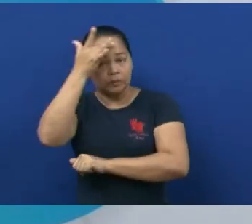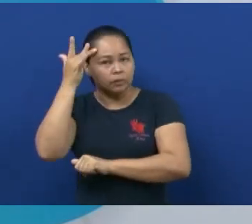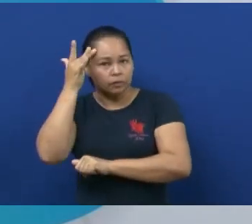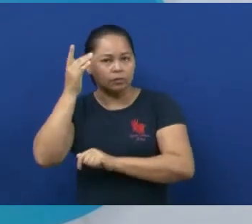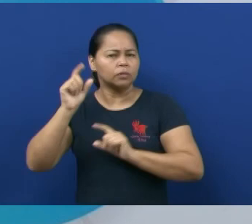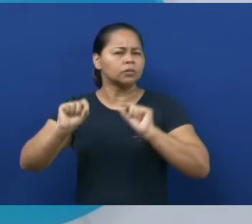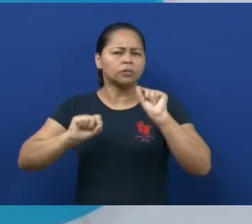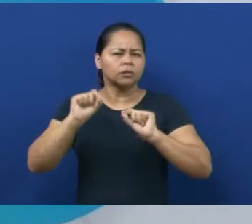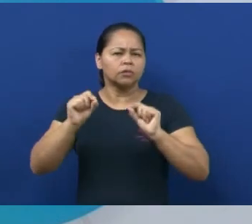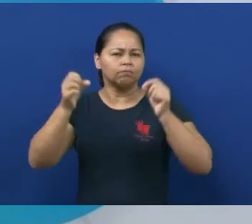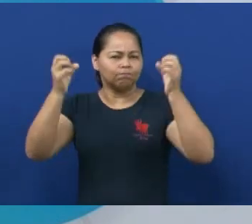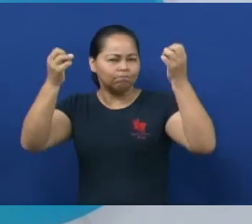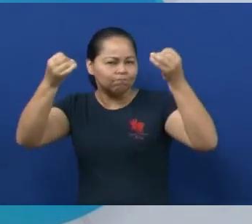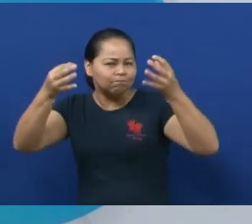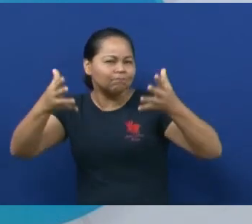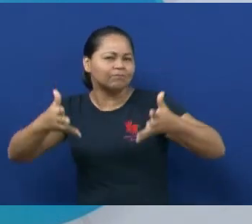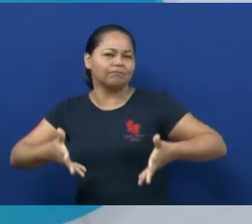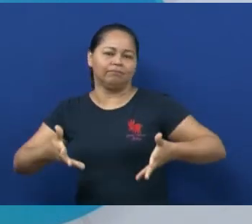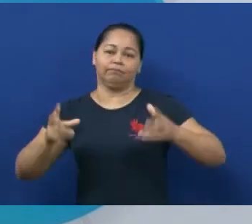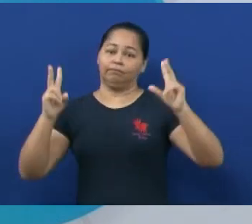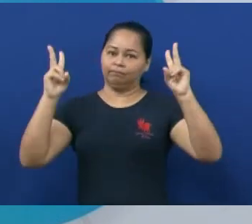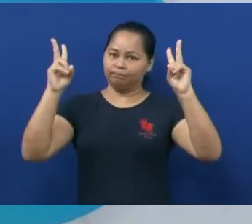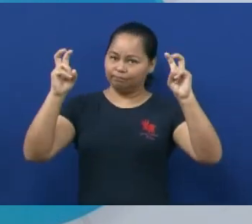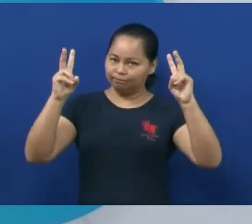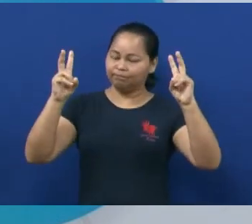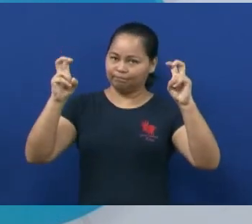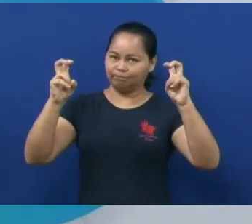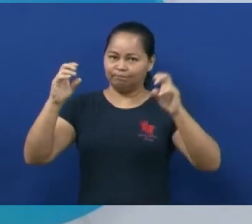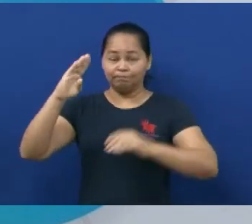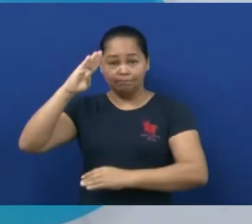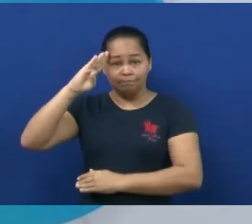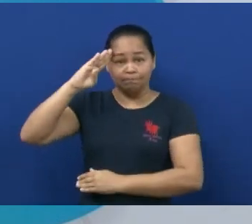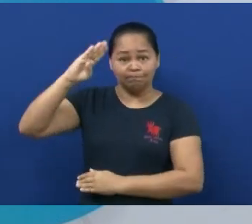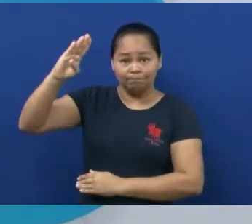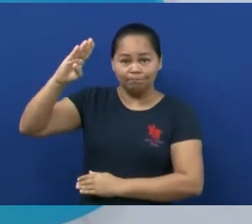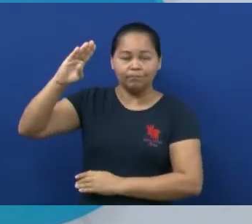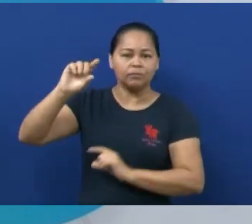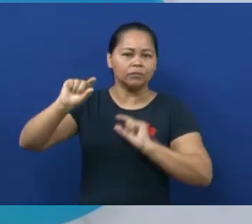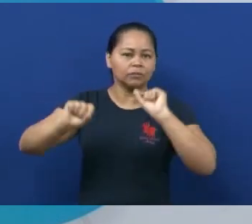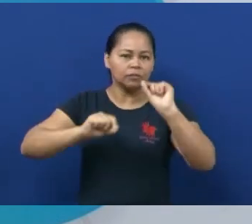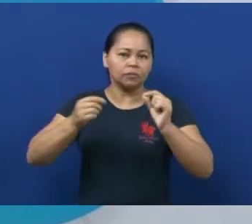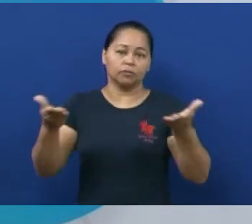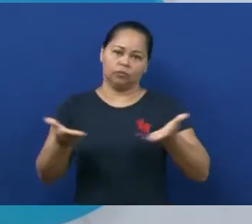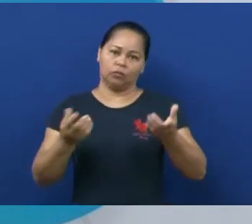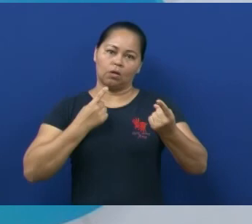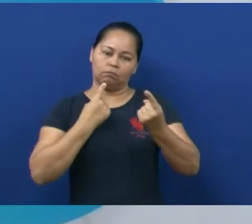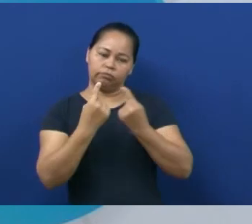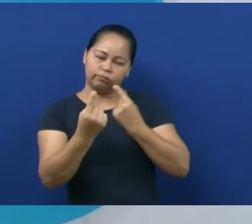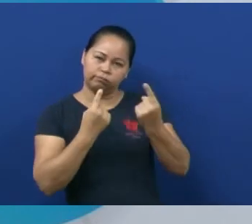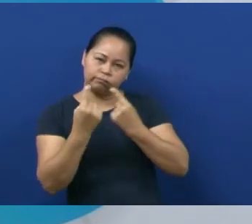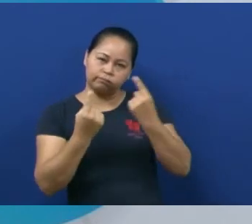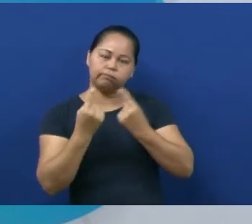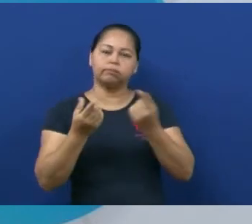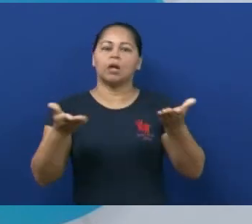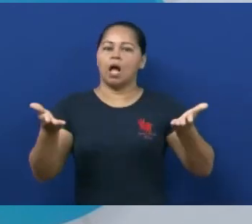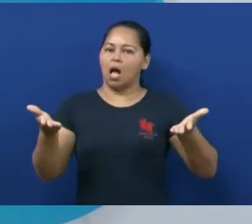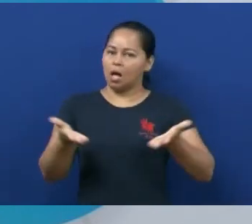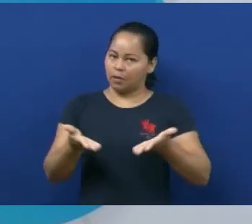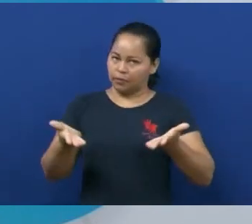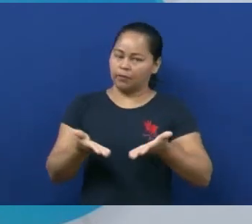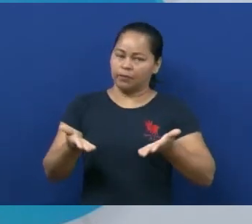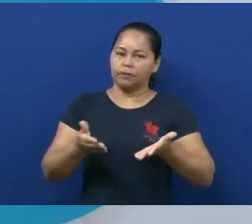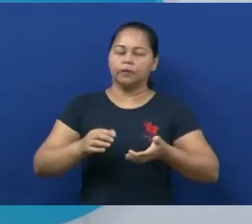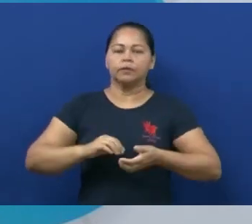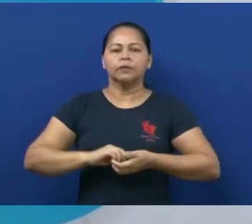Vamos tratar hoje de um assunto bastante relevante e bastante discutido nos últimos meses,